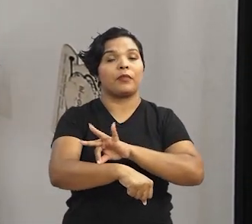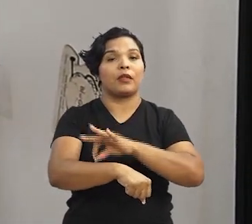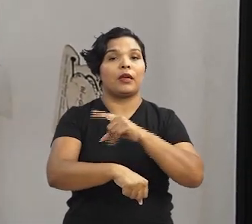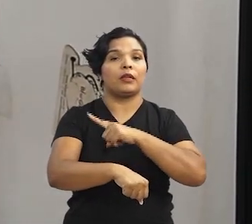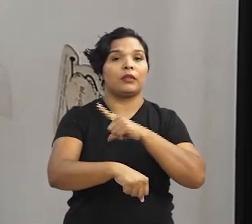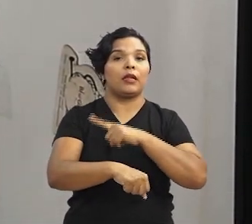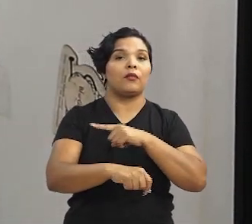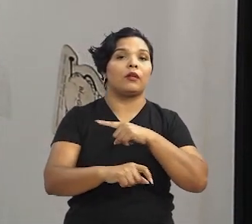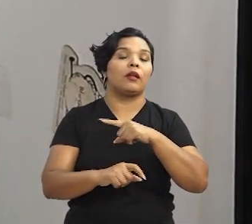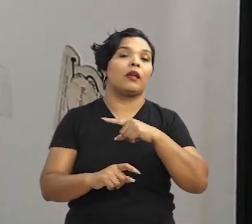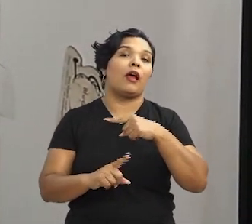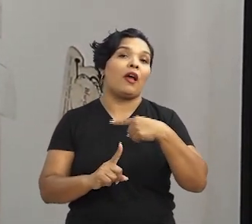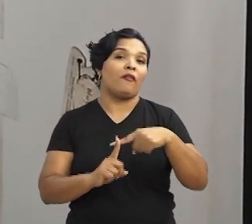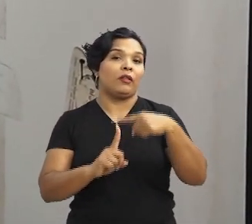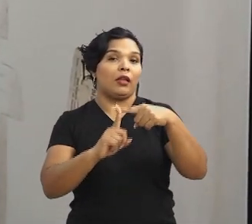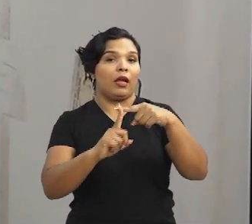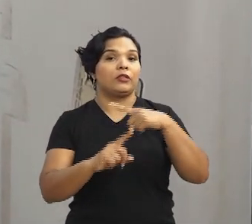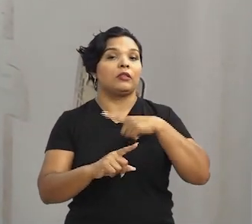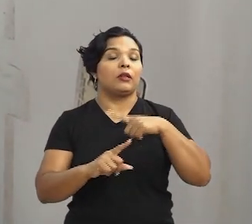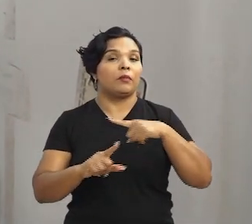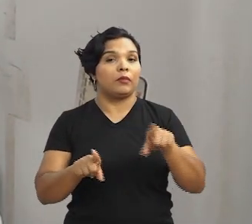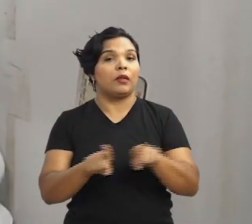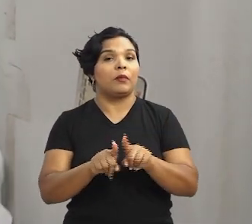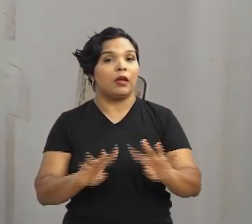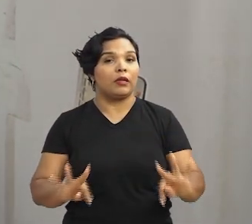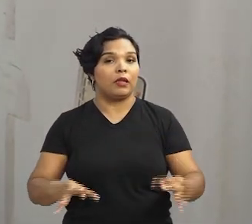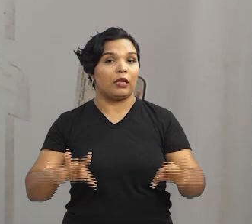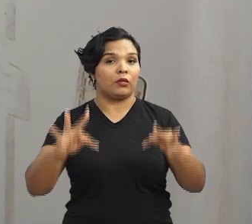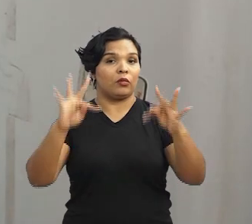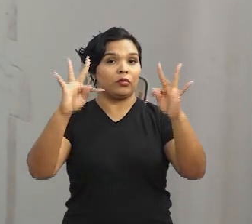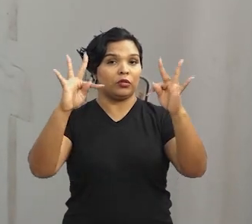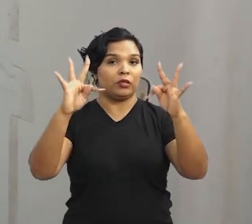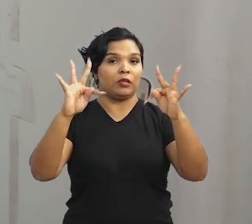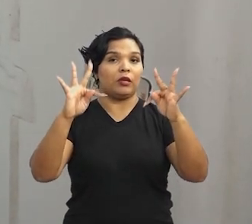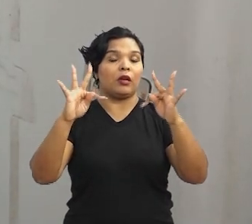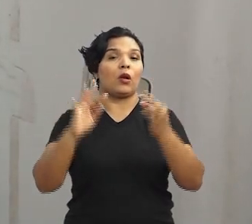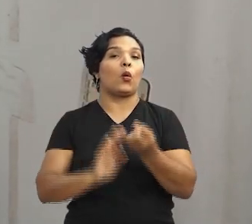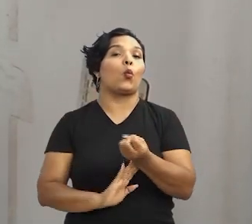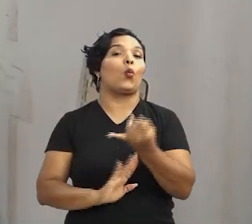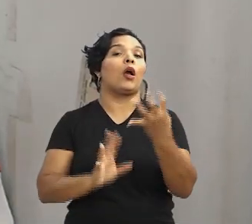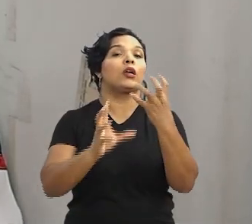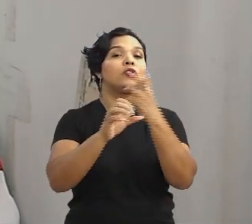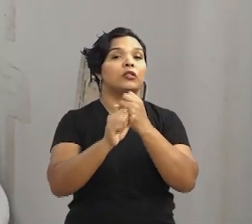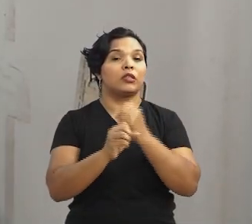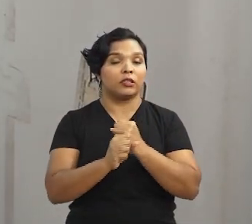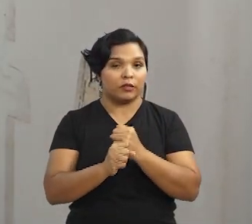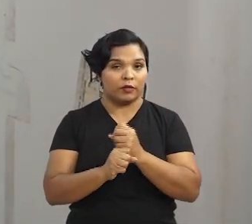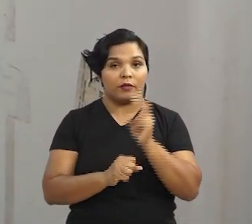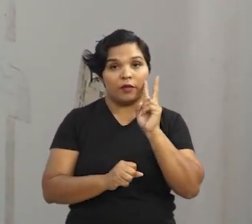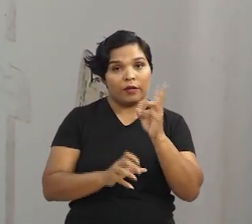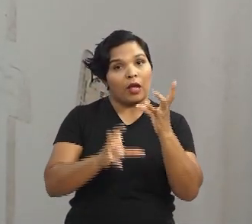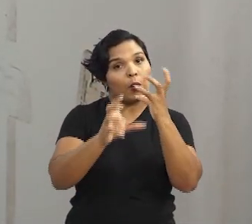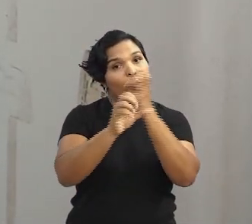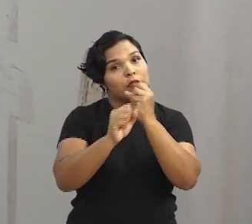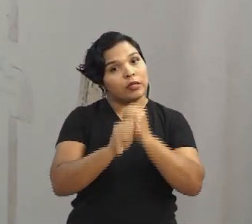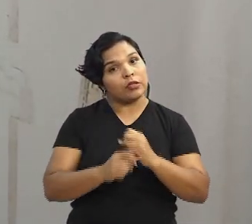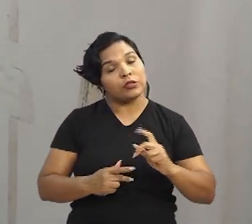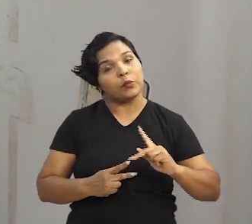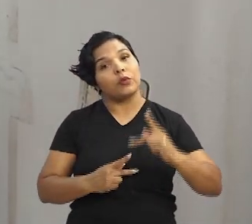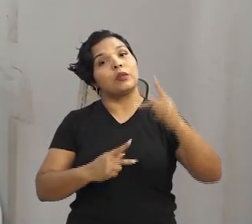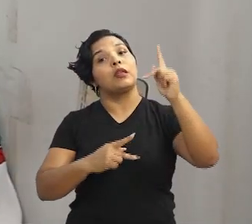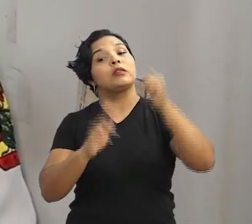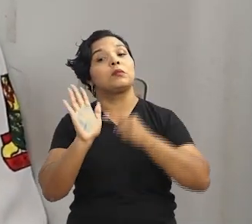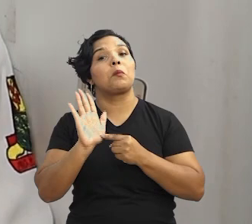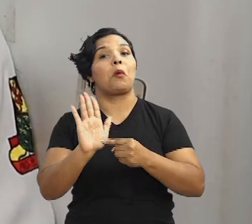nosso protótipo ele tem a vantagem de ser também uma tecnologia portátil, uma tecnologia quantitativa, que aí vai ver a quantidade